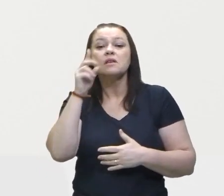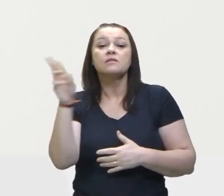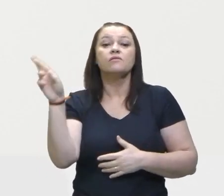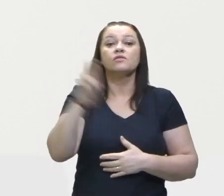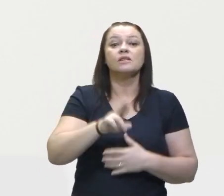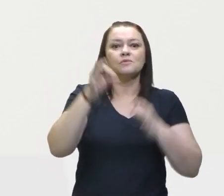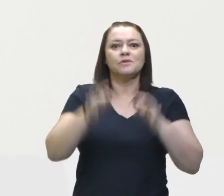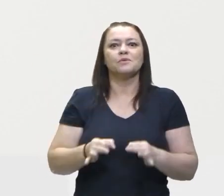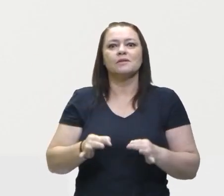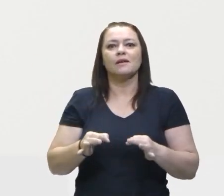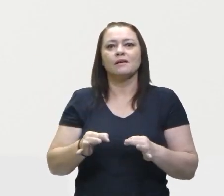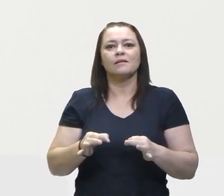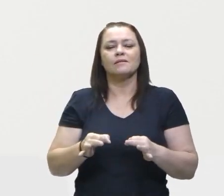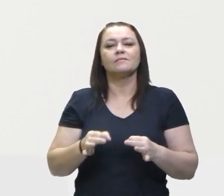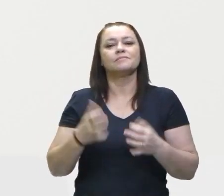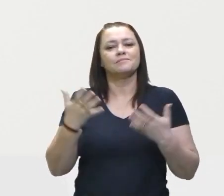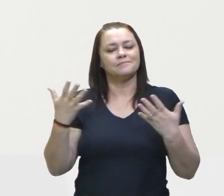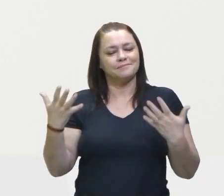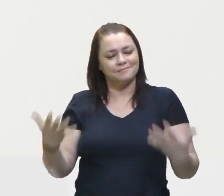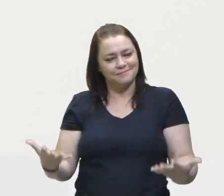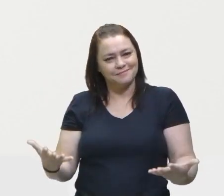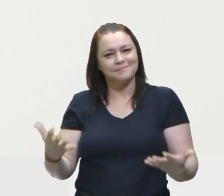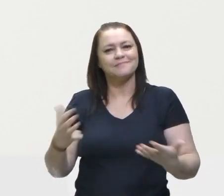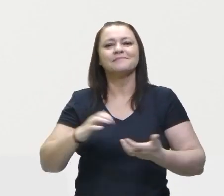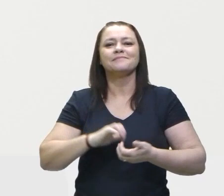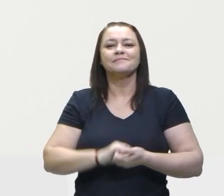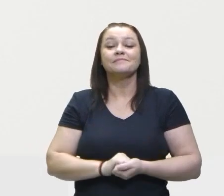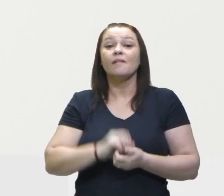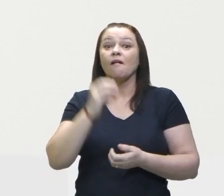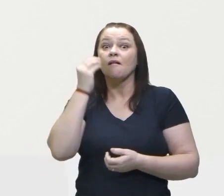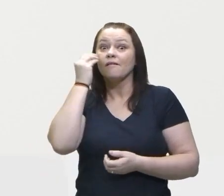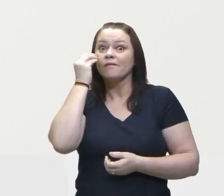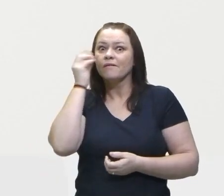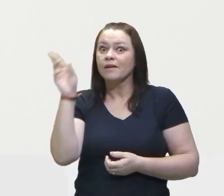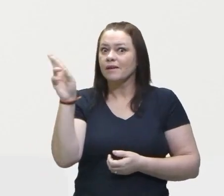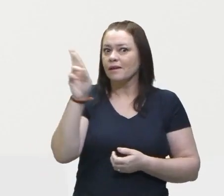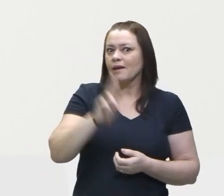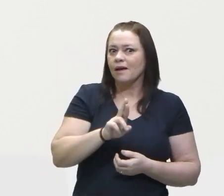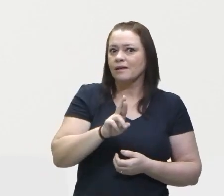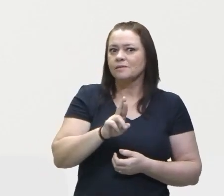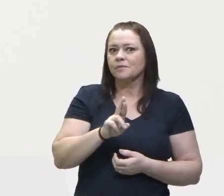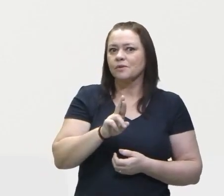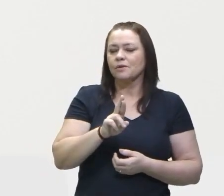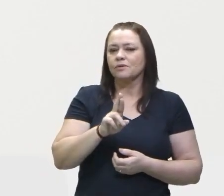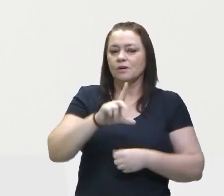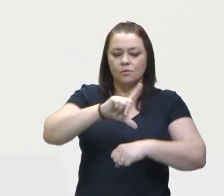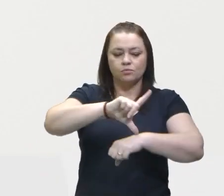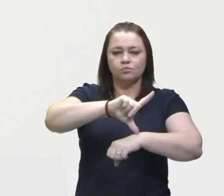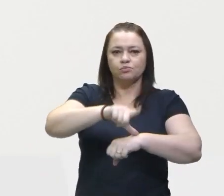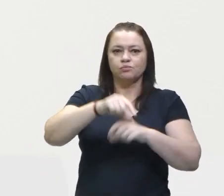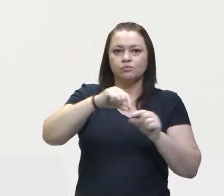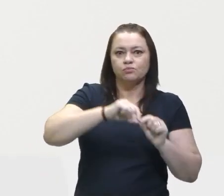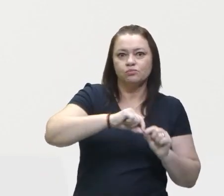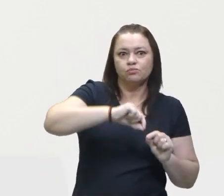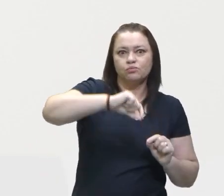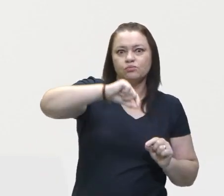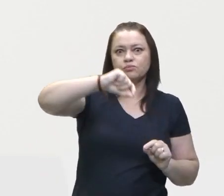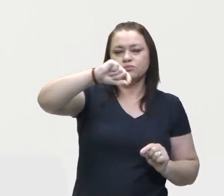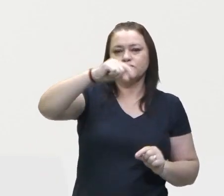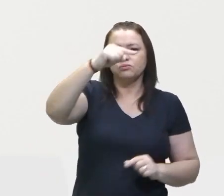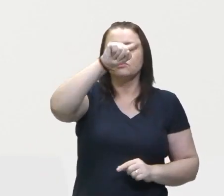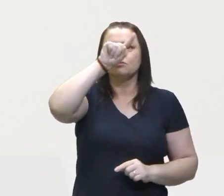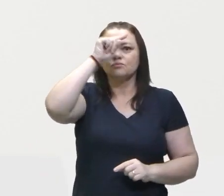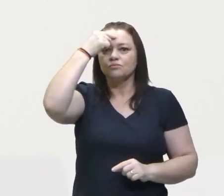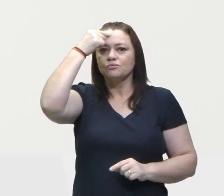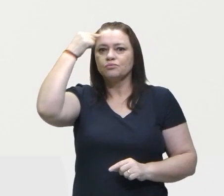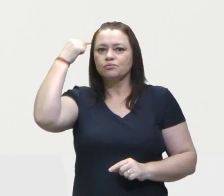daí mesmo. Muito bem. Olha só, enquanto o ponteiro grande dá uma volta